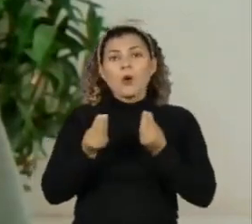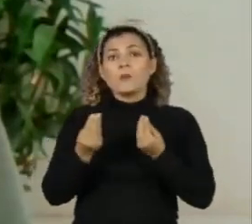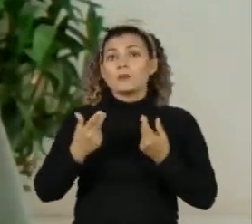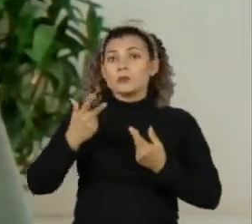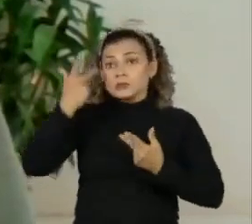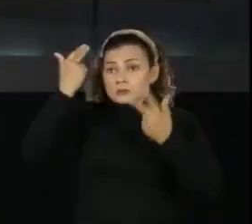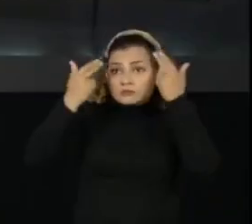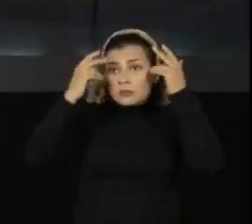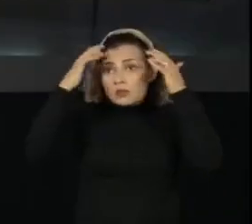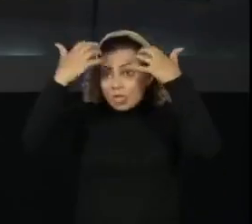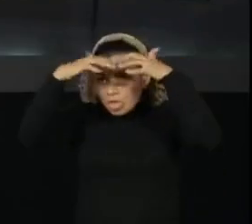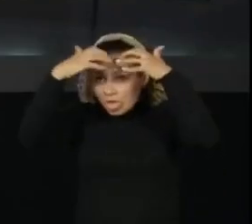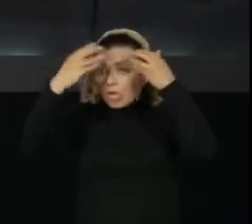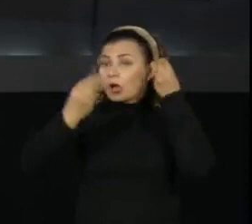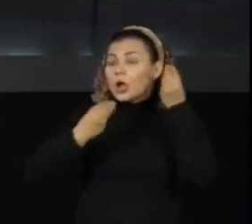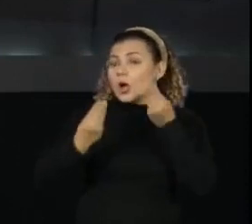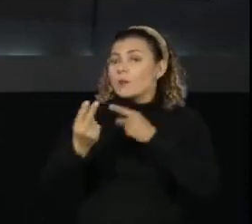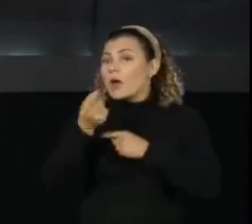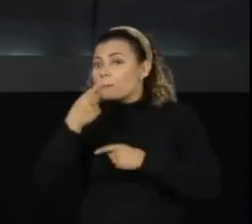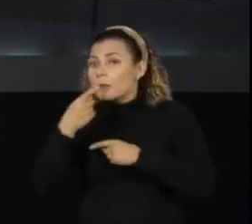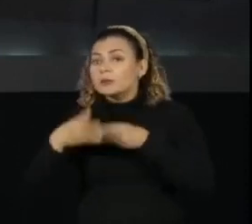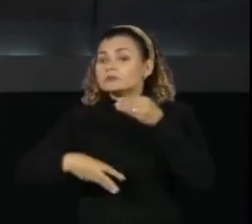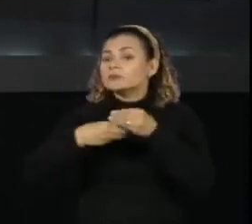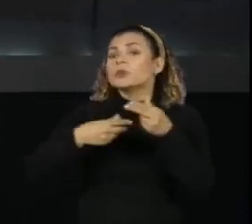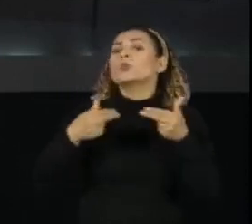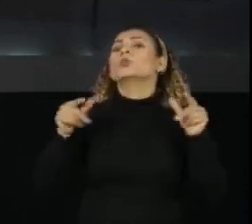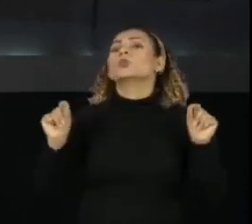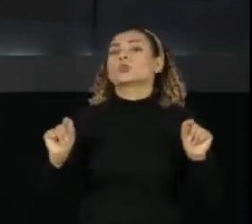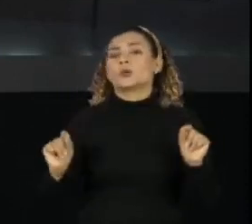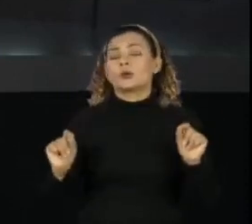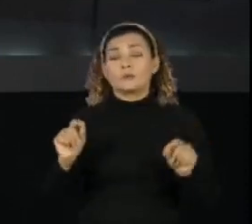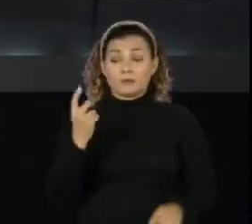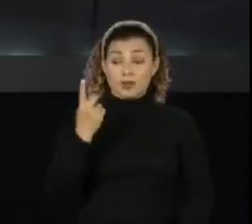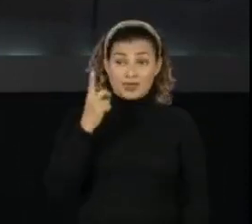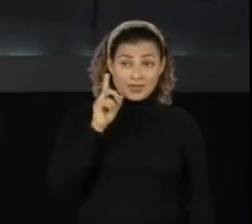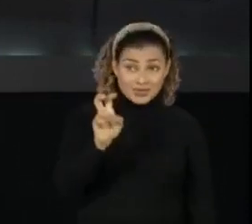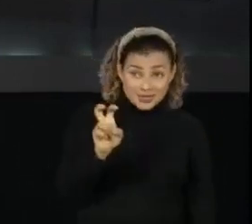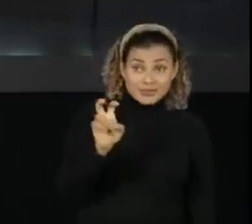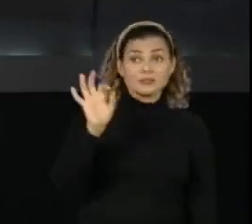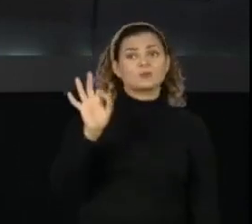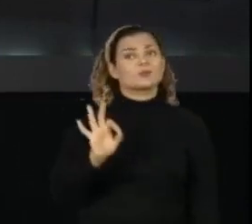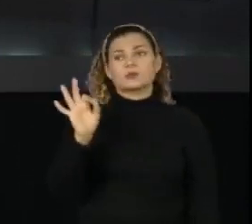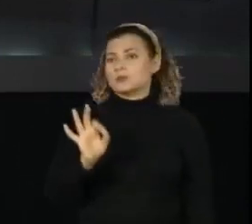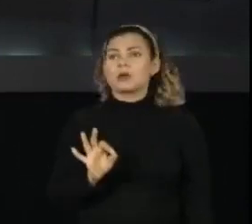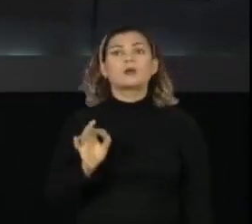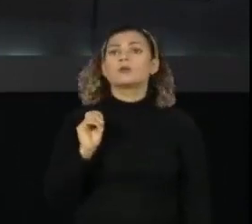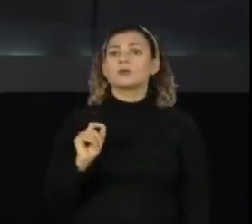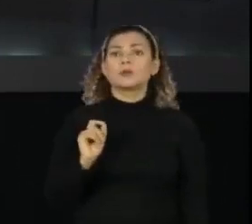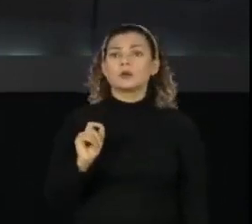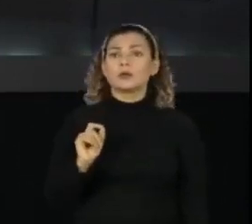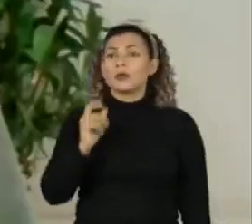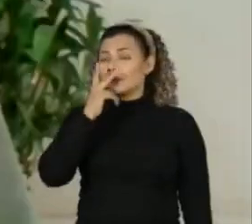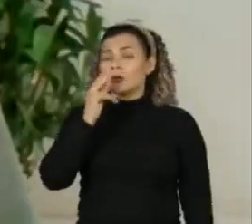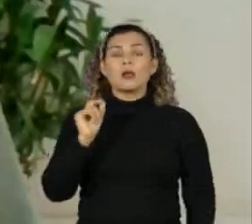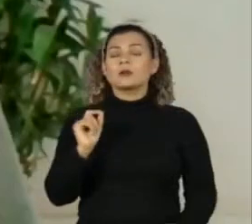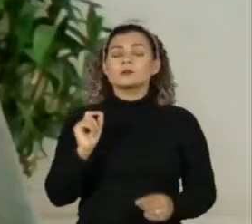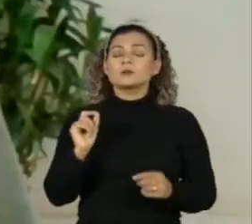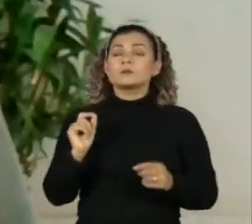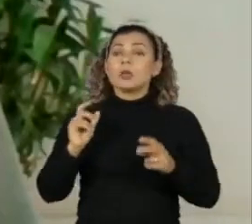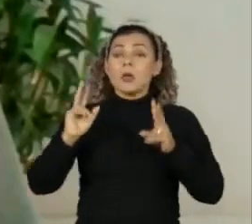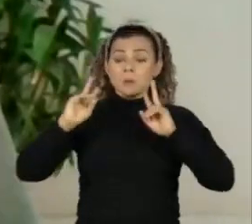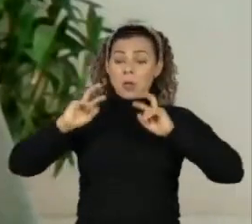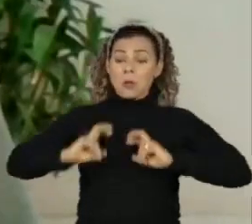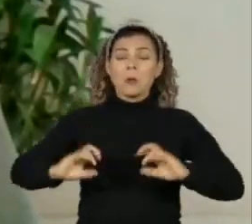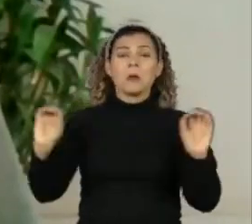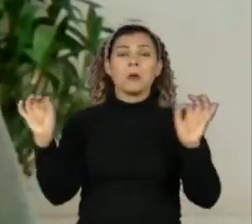possível diagnóstico. Cabe salientar também que cerca de 15% então, dos casos não tem a memória como o primeiro sintoma. Então, são